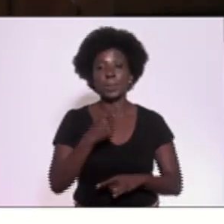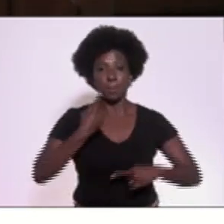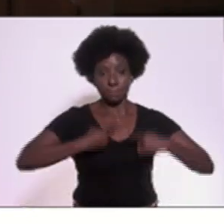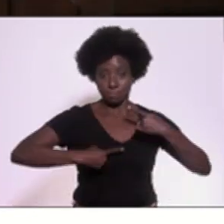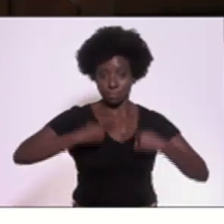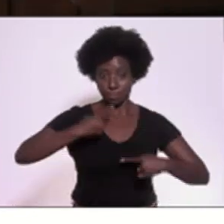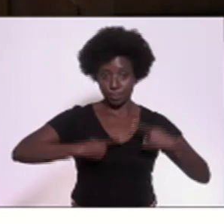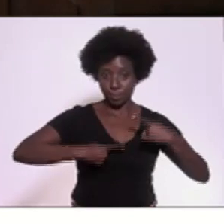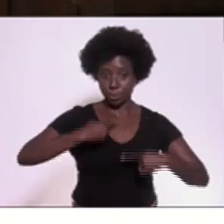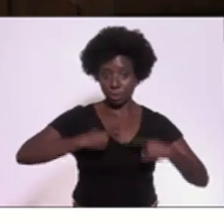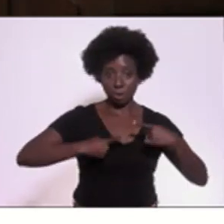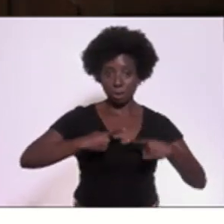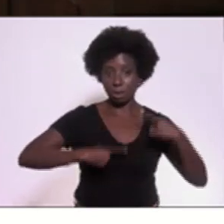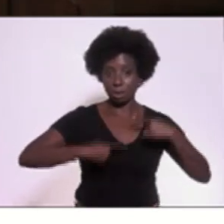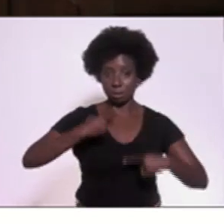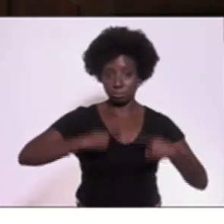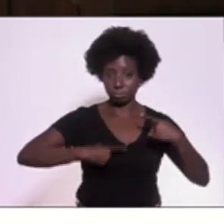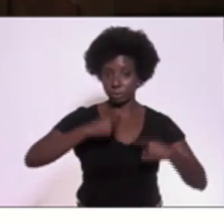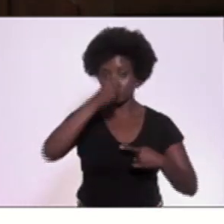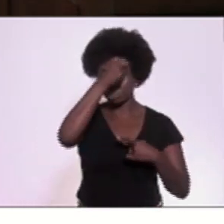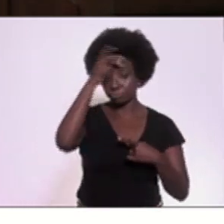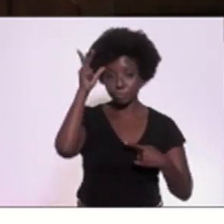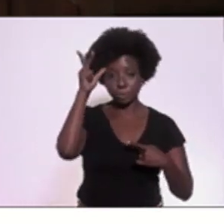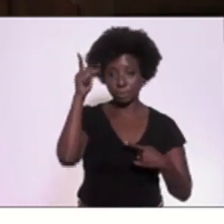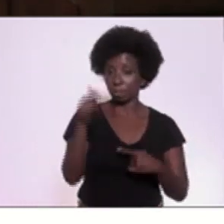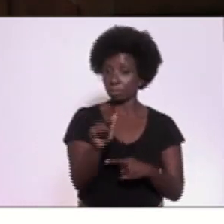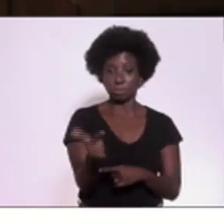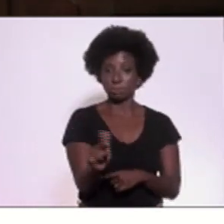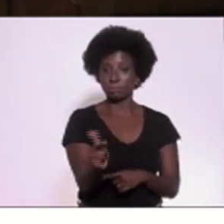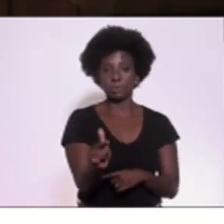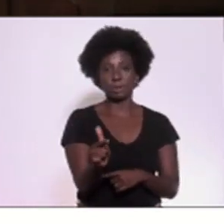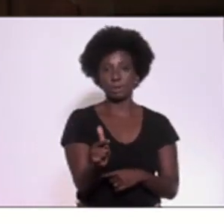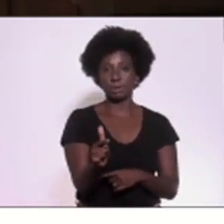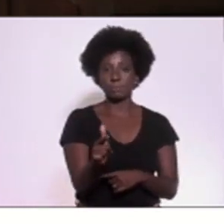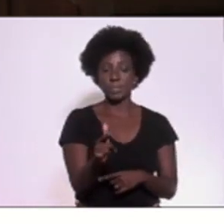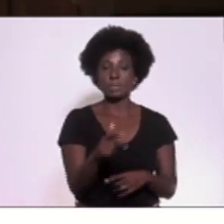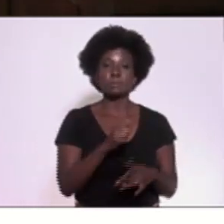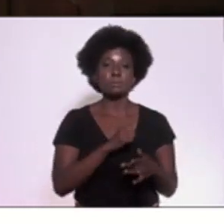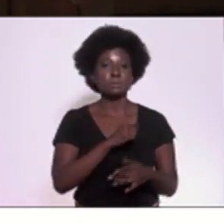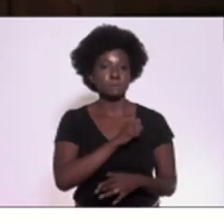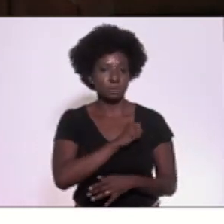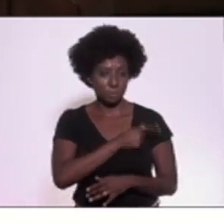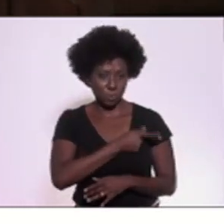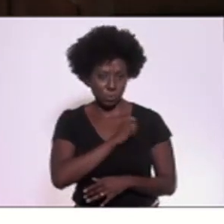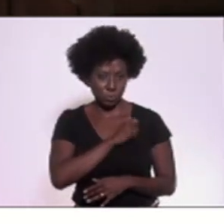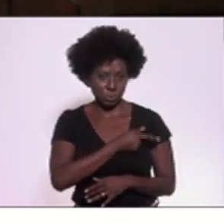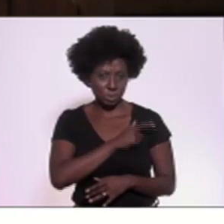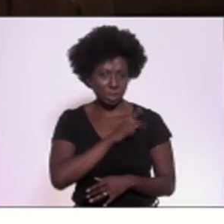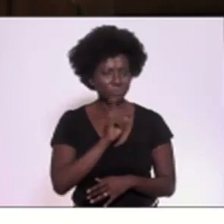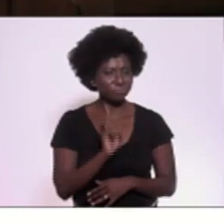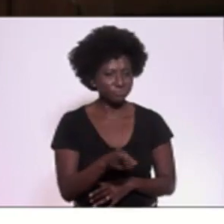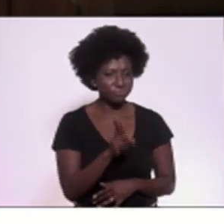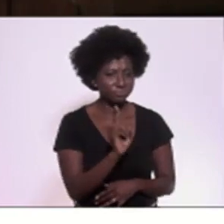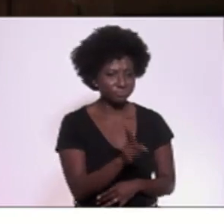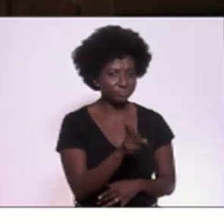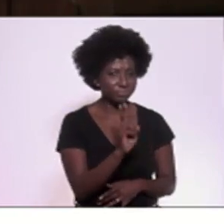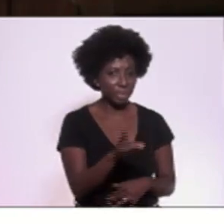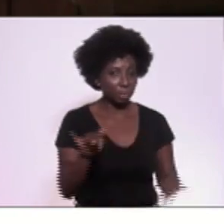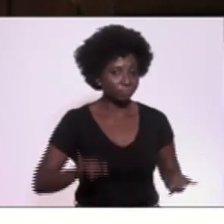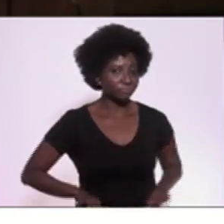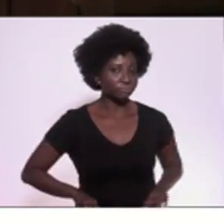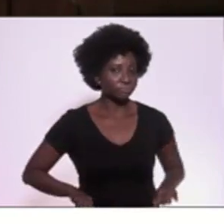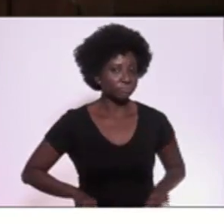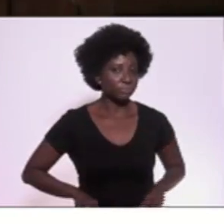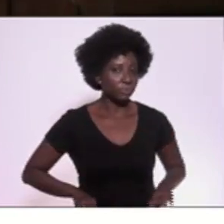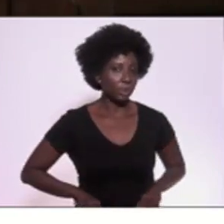temos políticas públicas voltadas para a cidade. São Gonçalo fica na marginalidade dessas políticas públicas. O que acaba